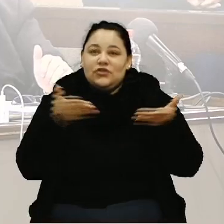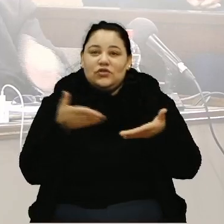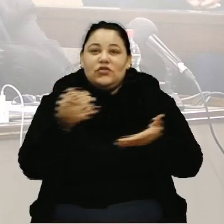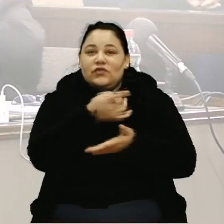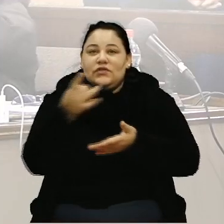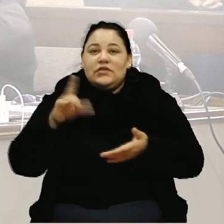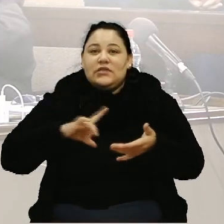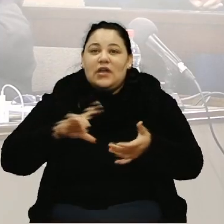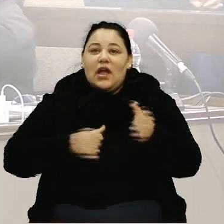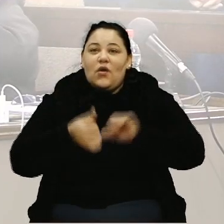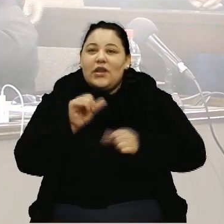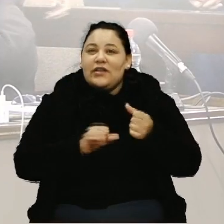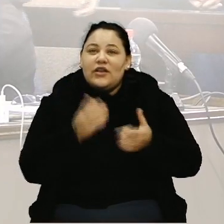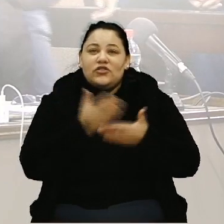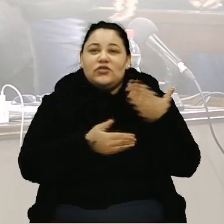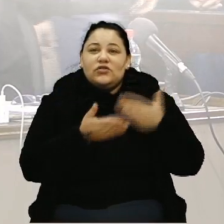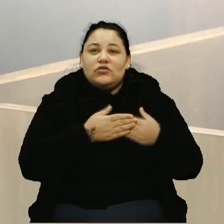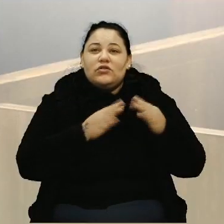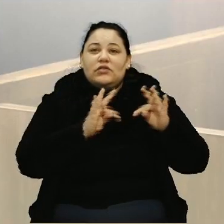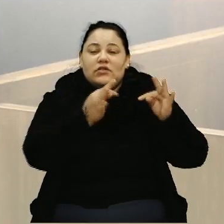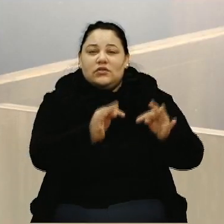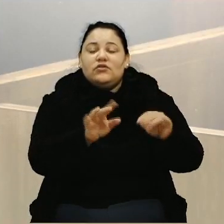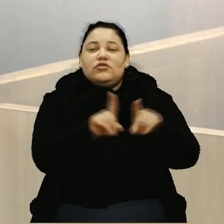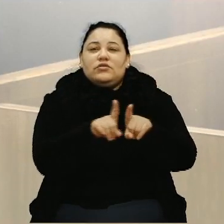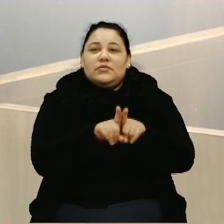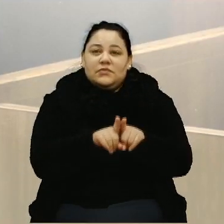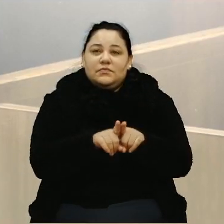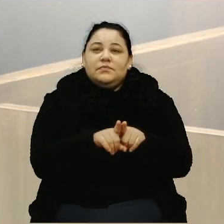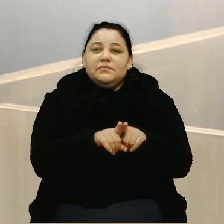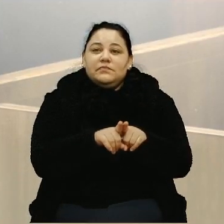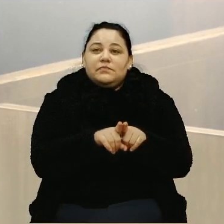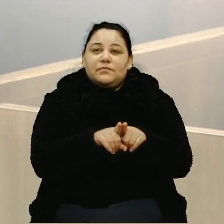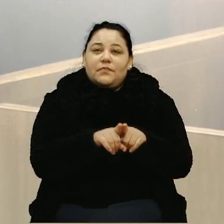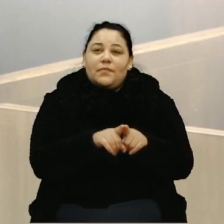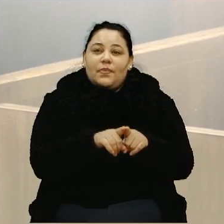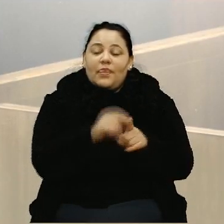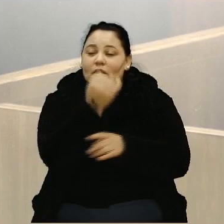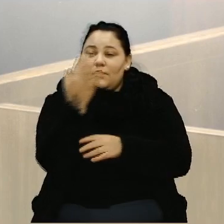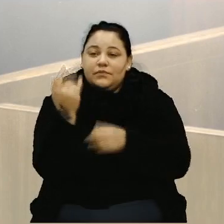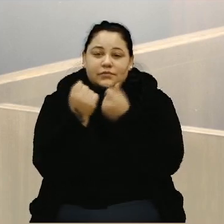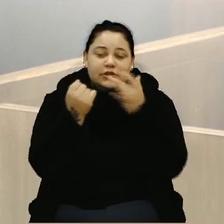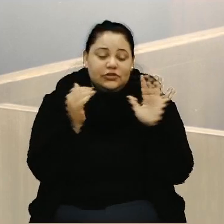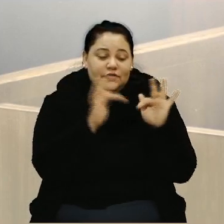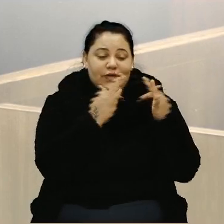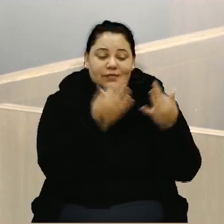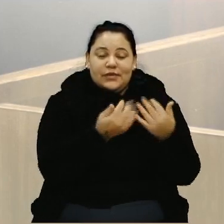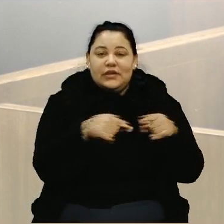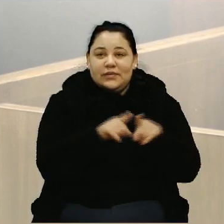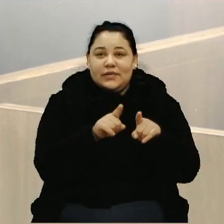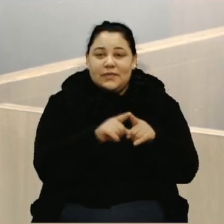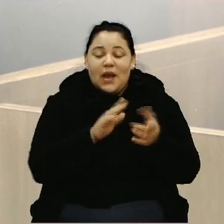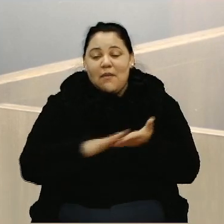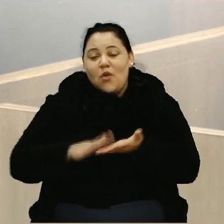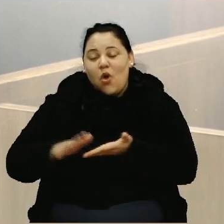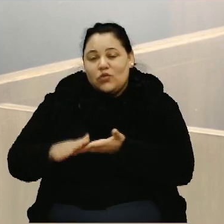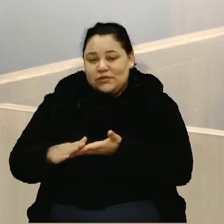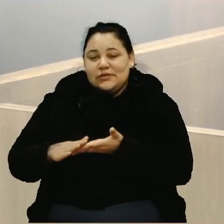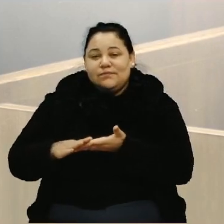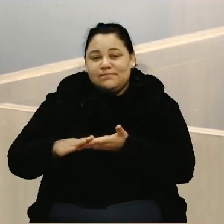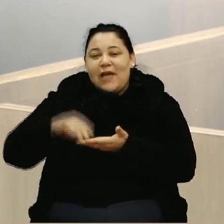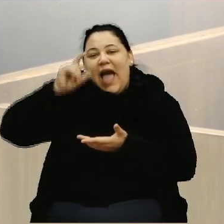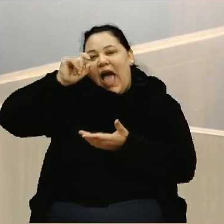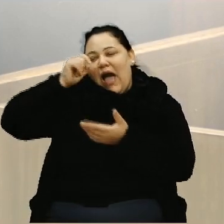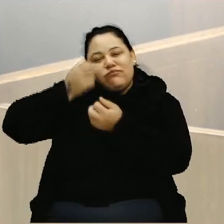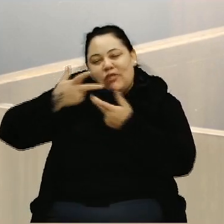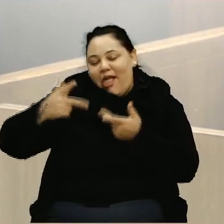têm, toda a tecnologia, né, no ambiente familiar, que é para a produção de aves. E claro que eu não